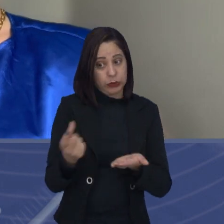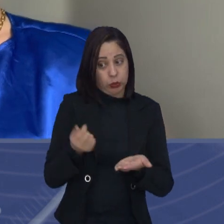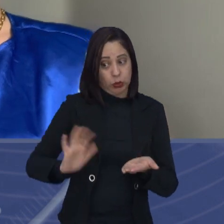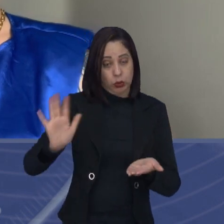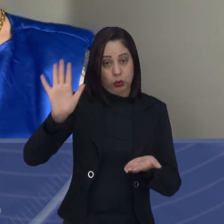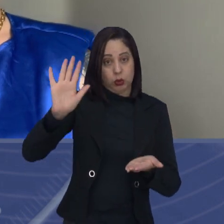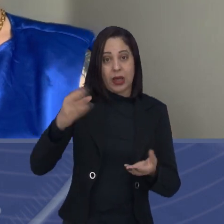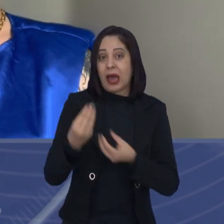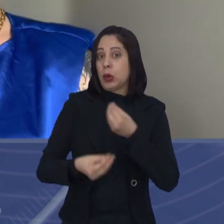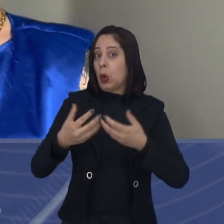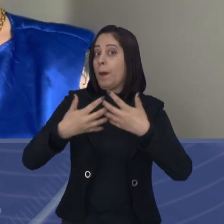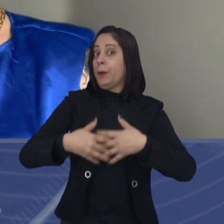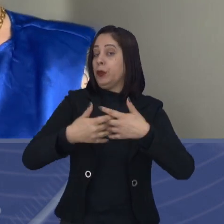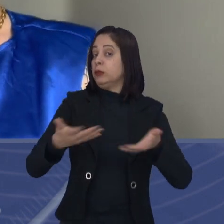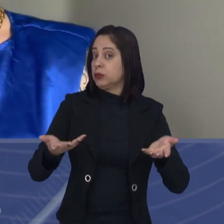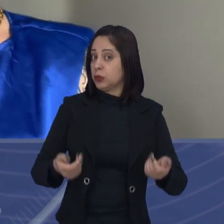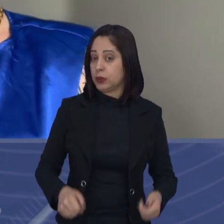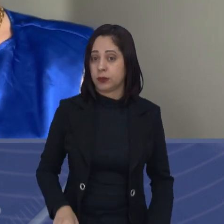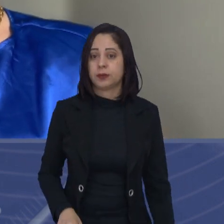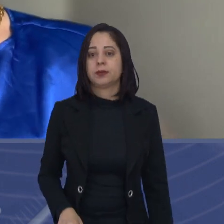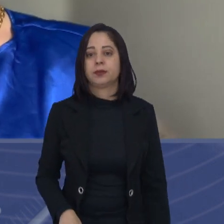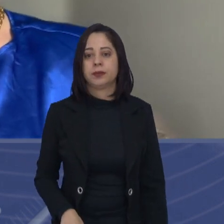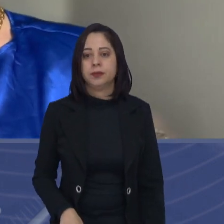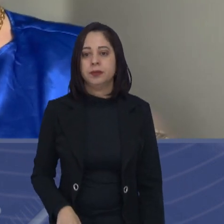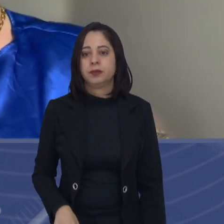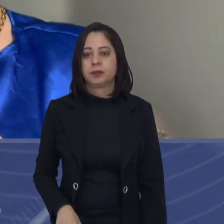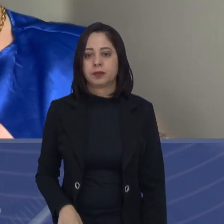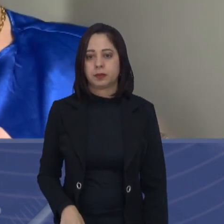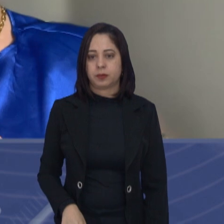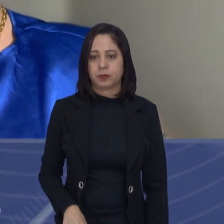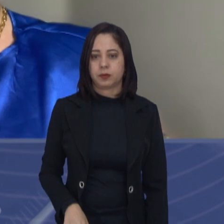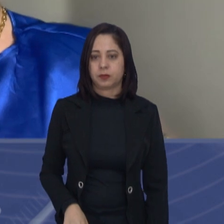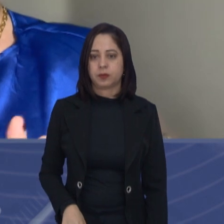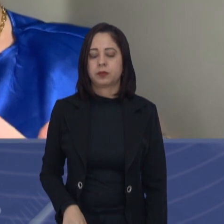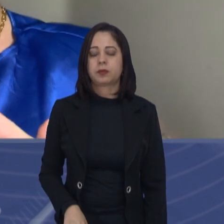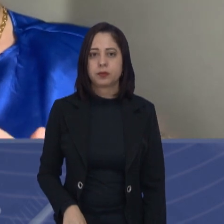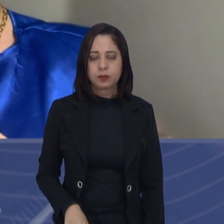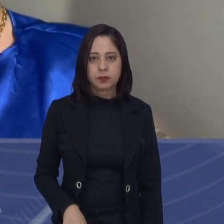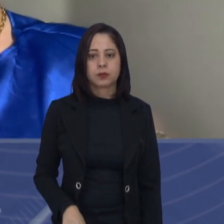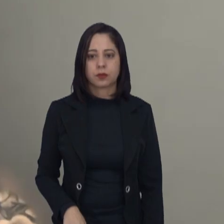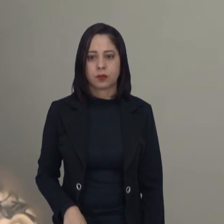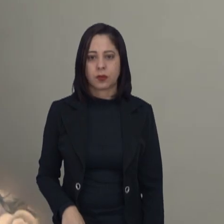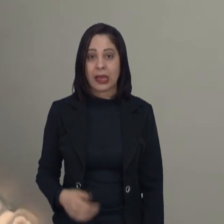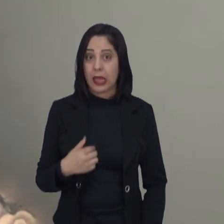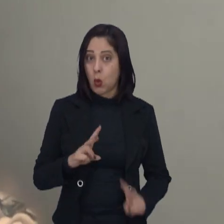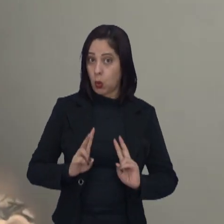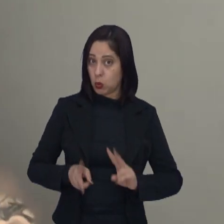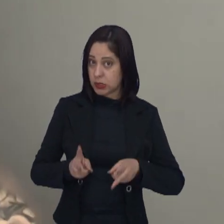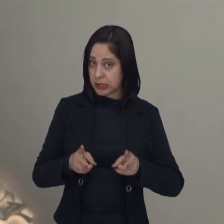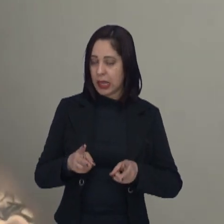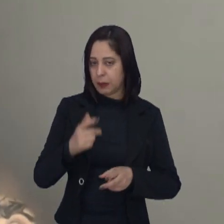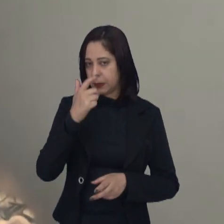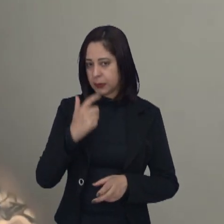que funciona na prática? Com certeza. Toda vez que eu faço algum pacote, né, de assessoria que a gente passa